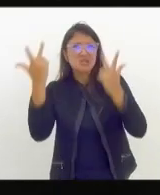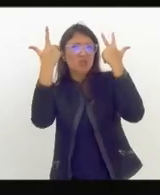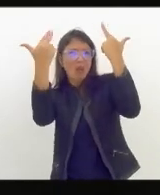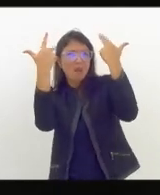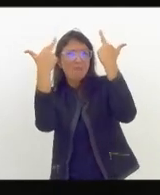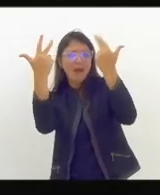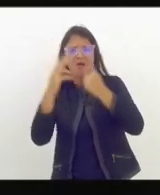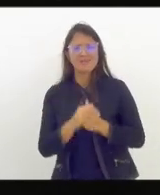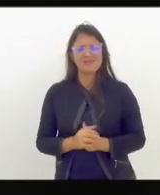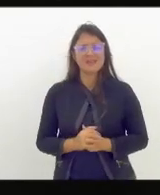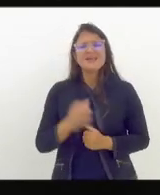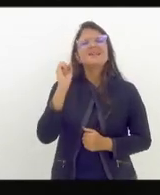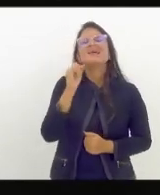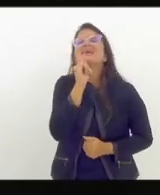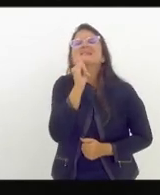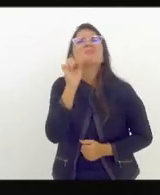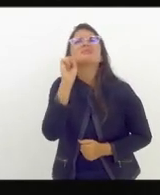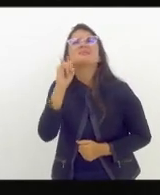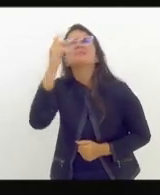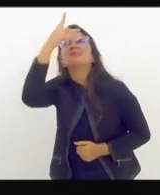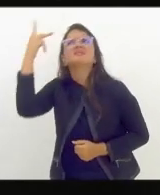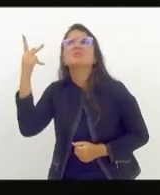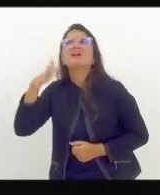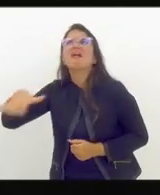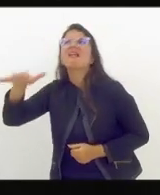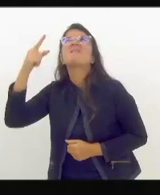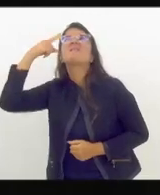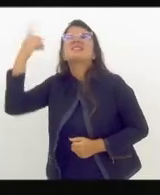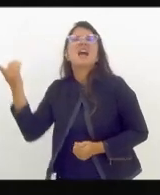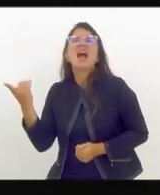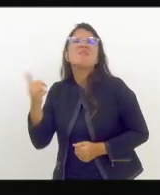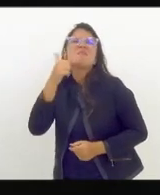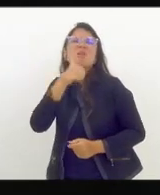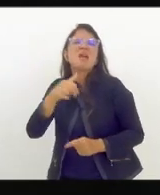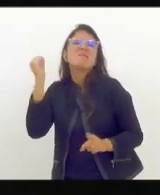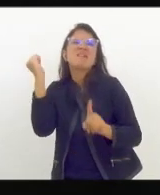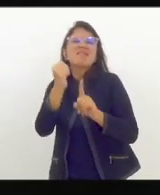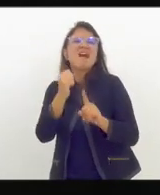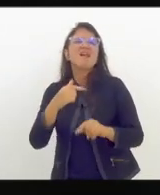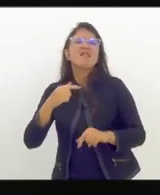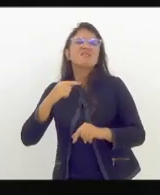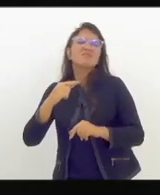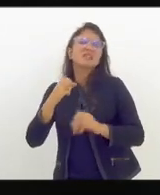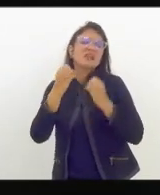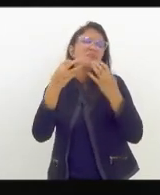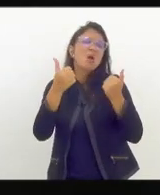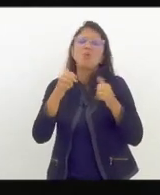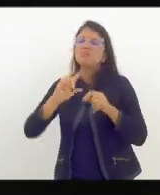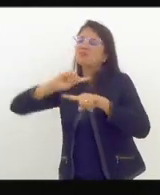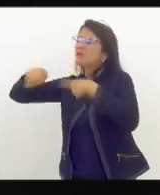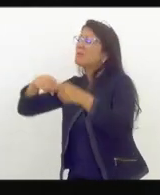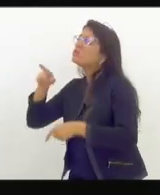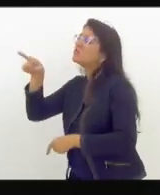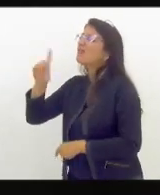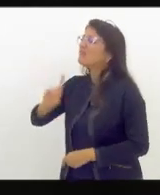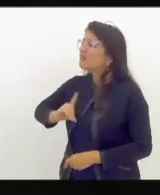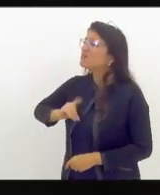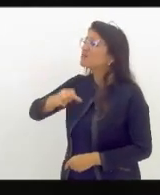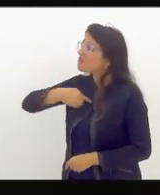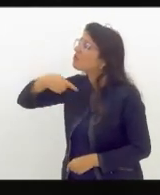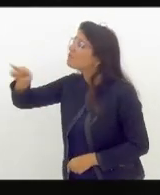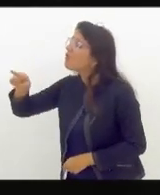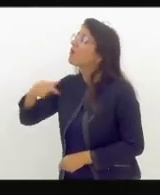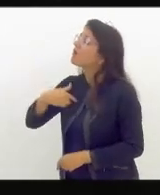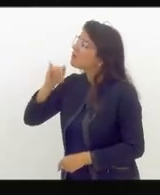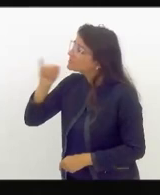moda? Matar uma mulher, assassinar uma mulher e na delegacia, depois de alguns dias, dizer que matou, que assassinou,